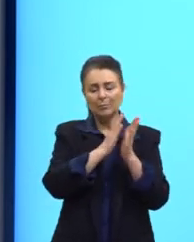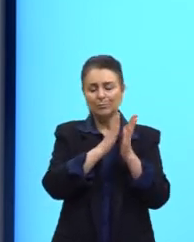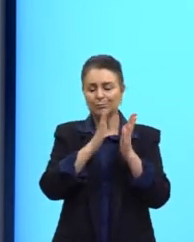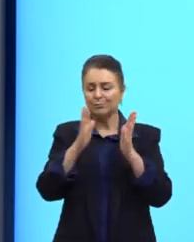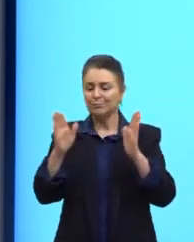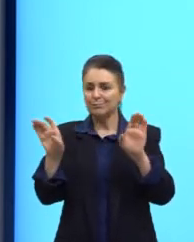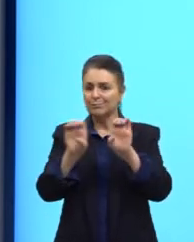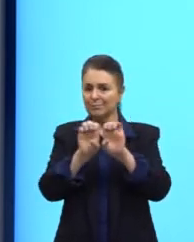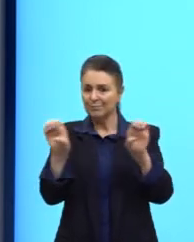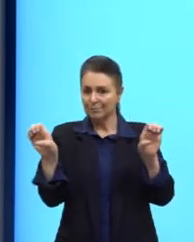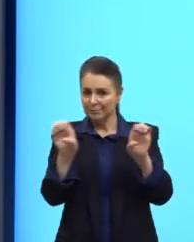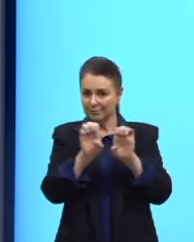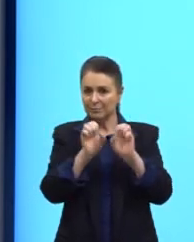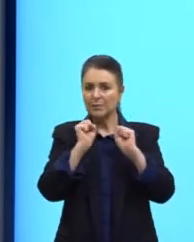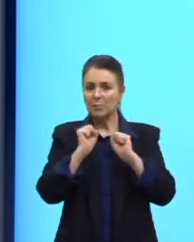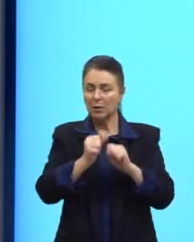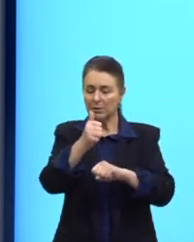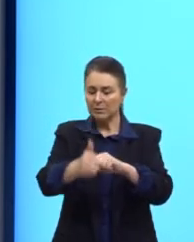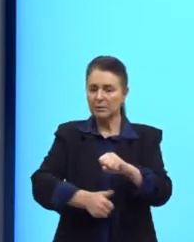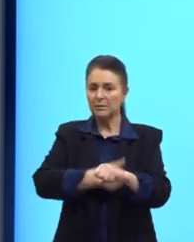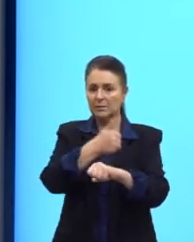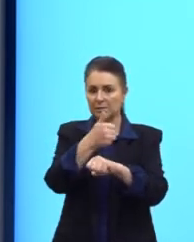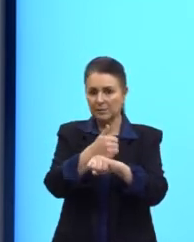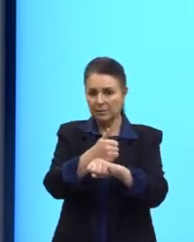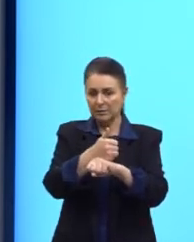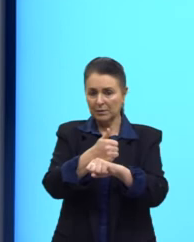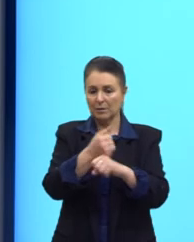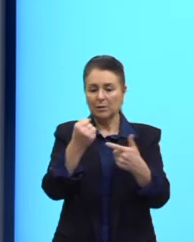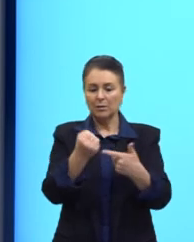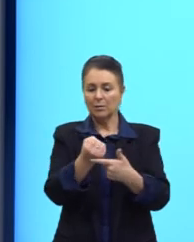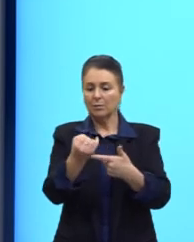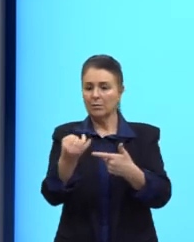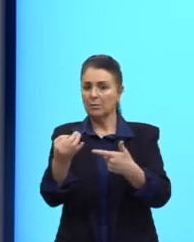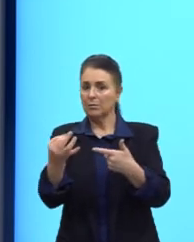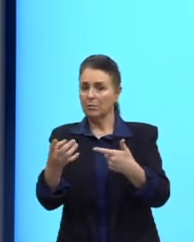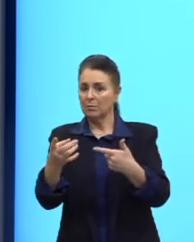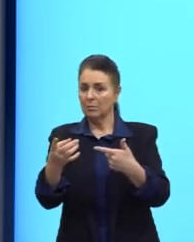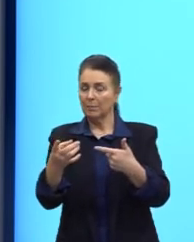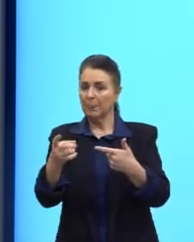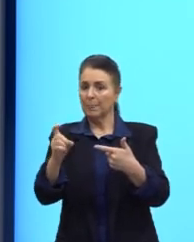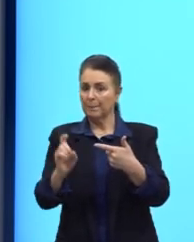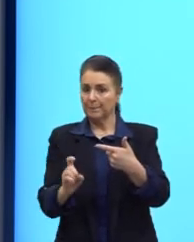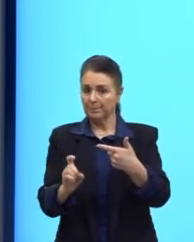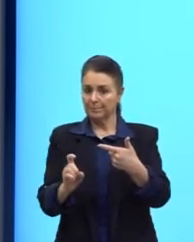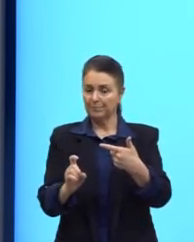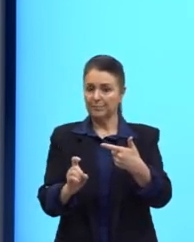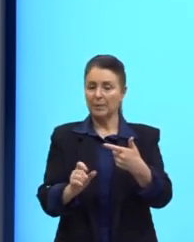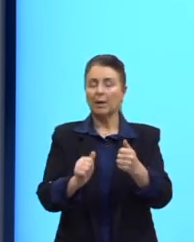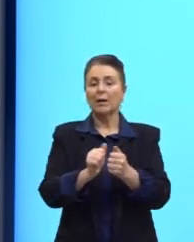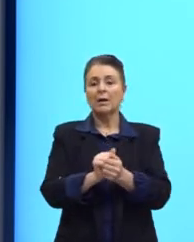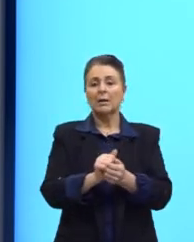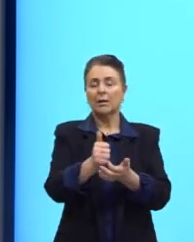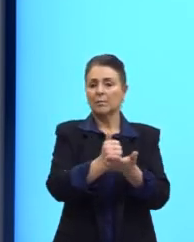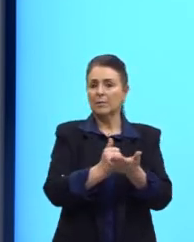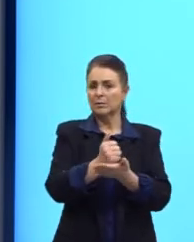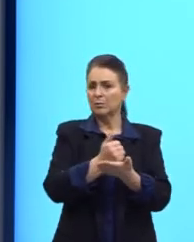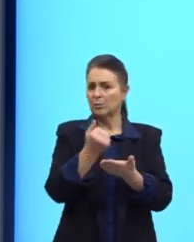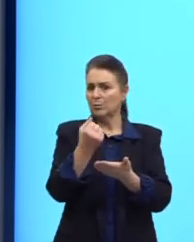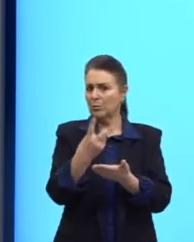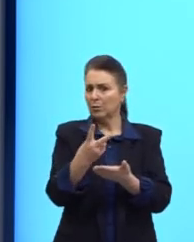nós podemos substituir o log de X na base 2 por uma outra variável qualquer